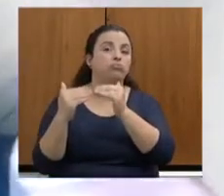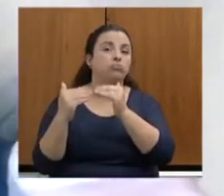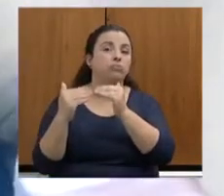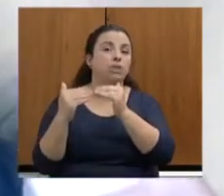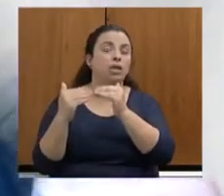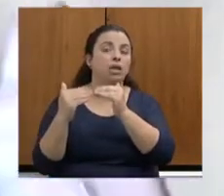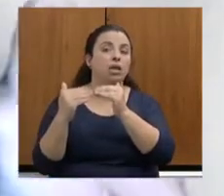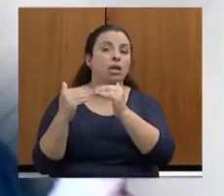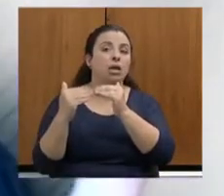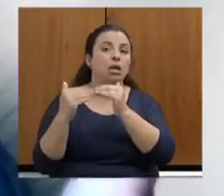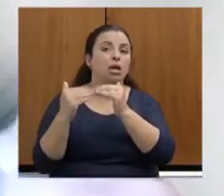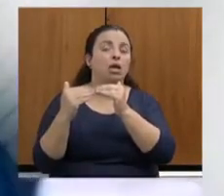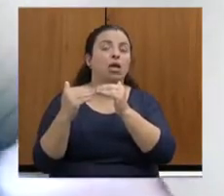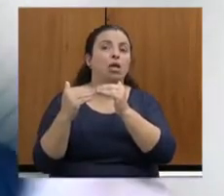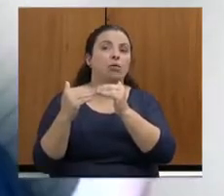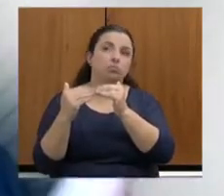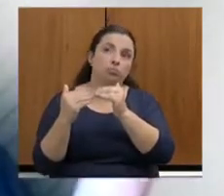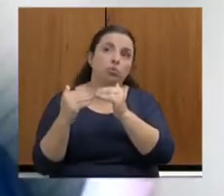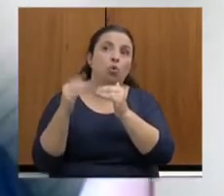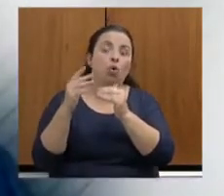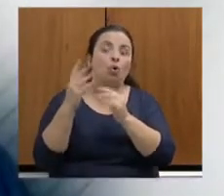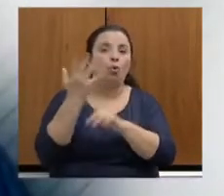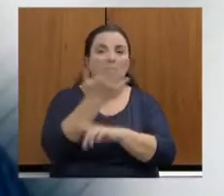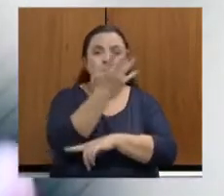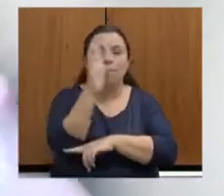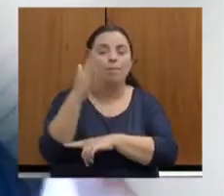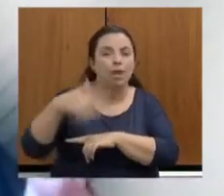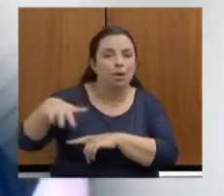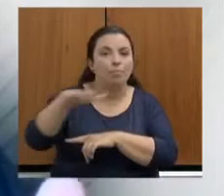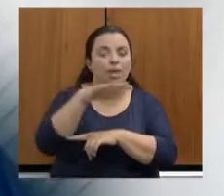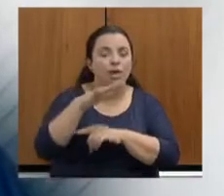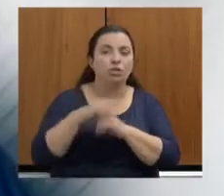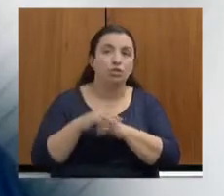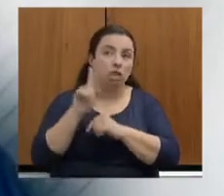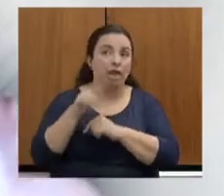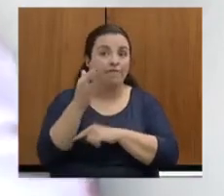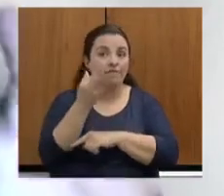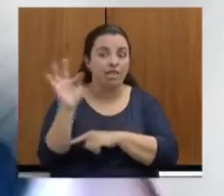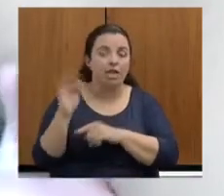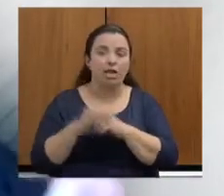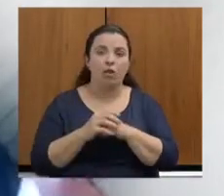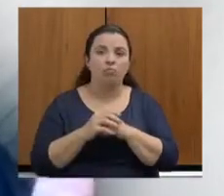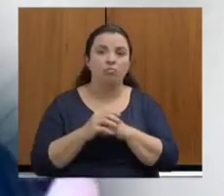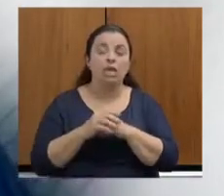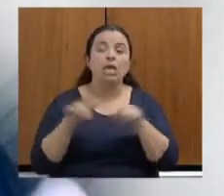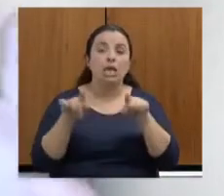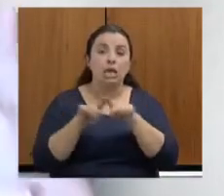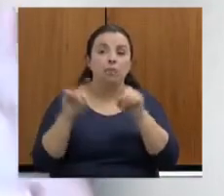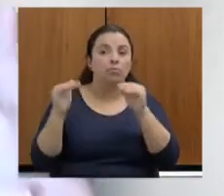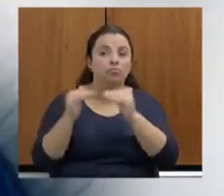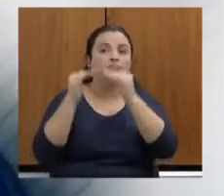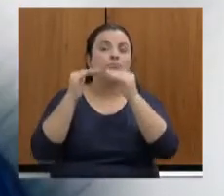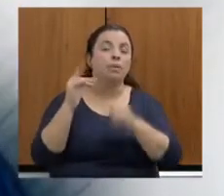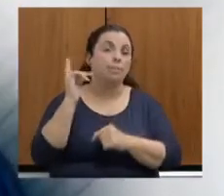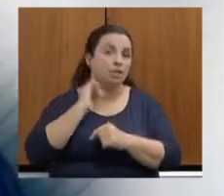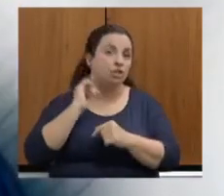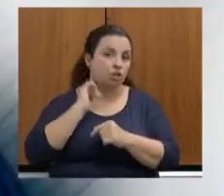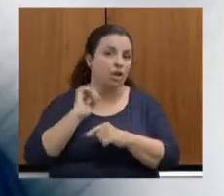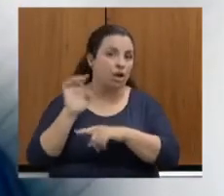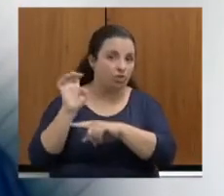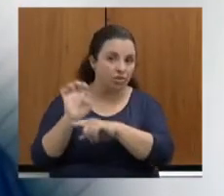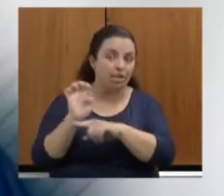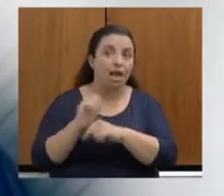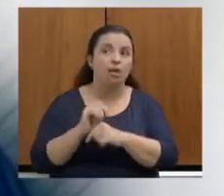ambiente meio ambiente que é basicamente Federal deve atender estado de Minas Gerais estado do Espírito Santo